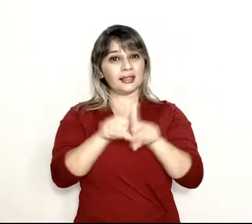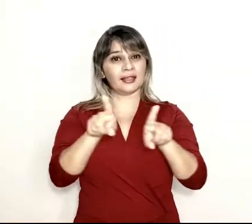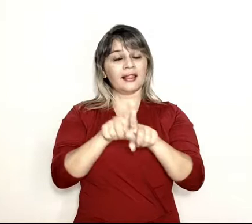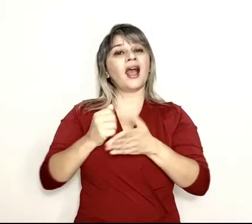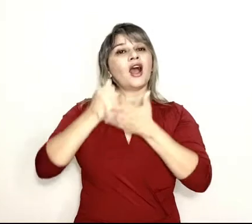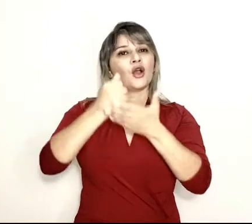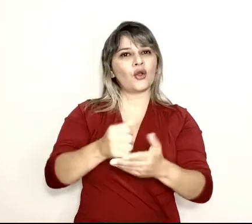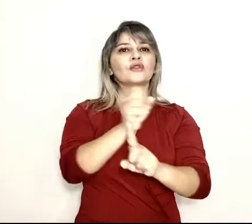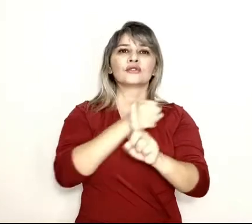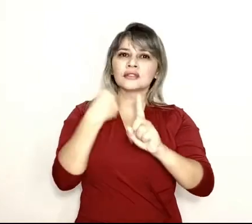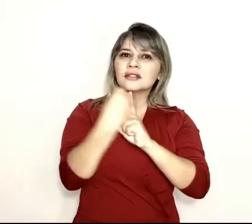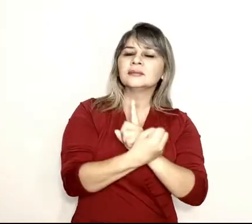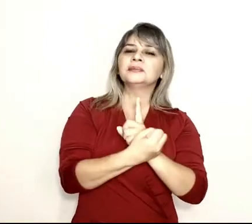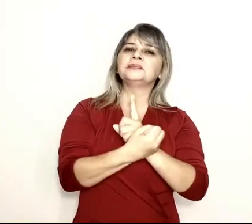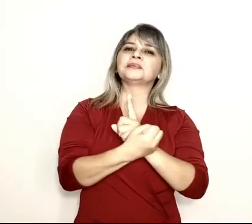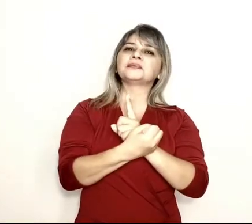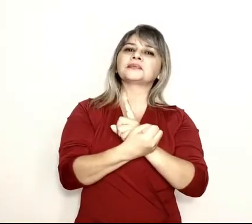dízimo, nós estamos